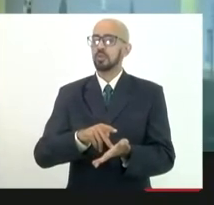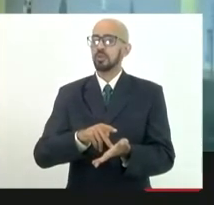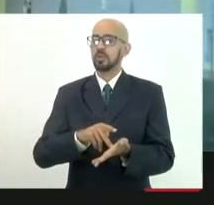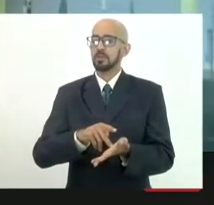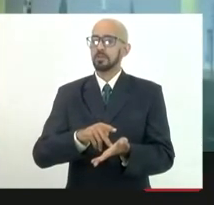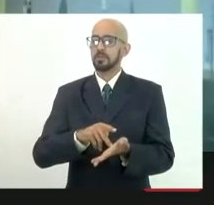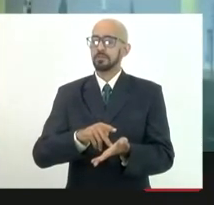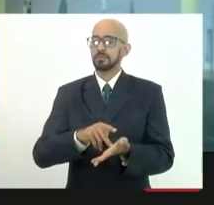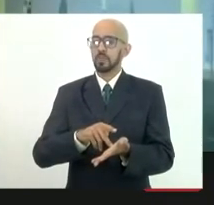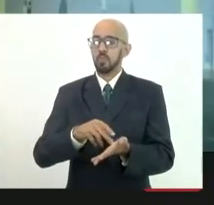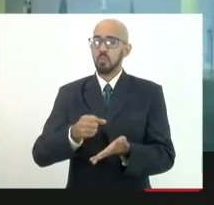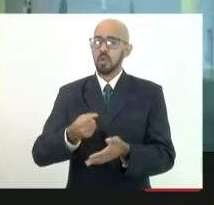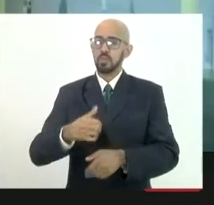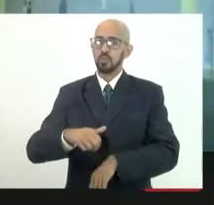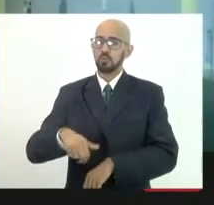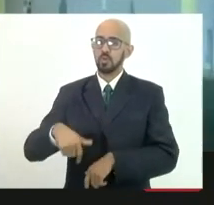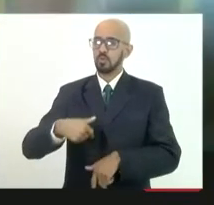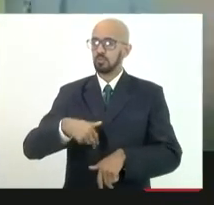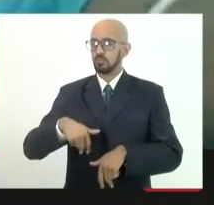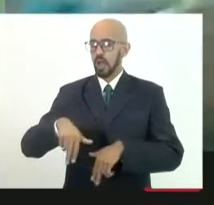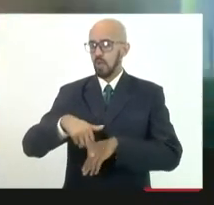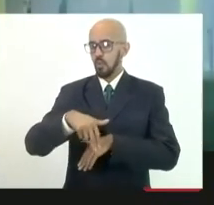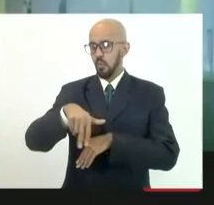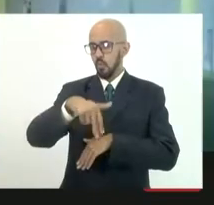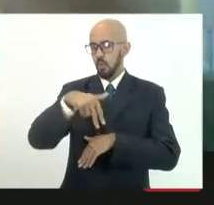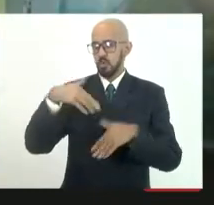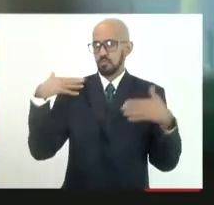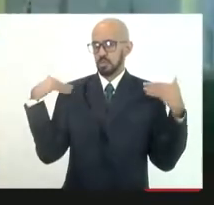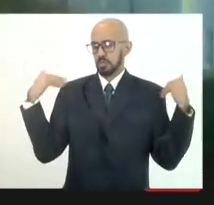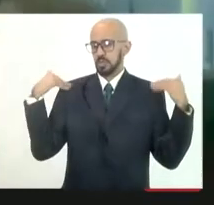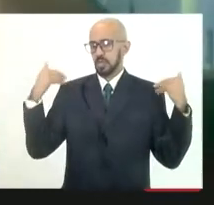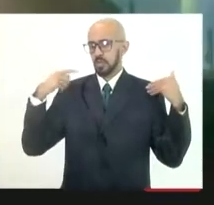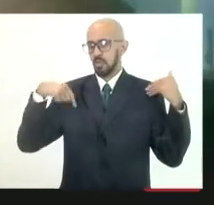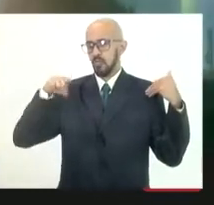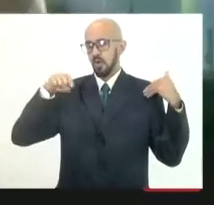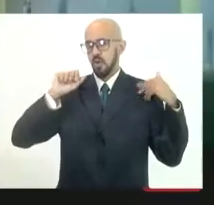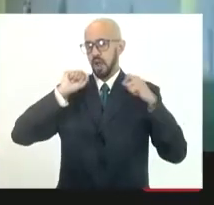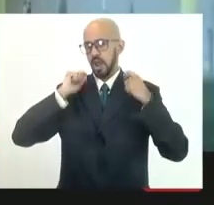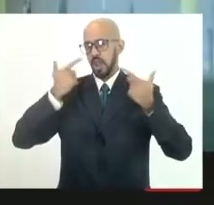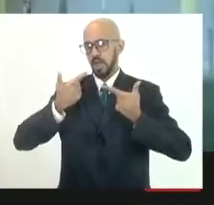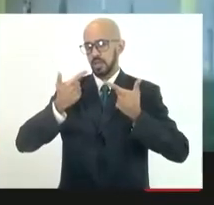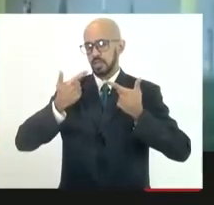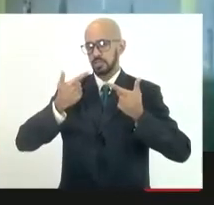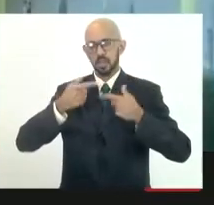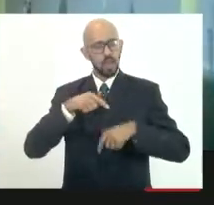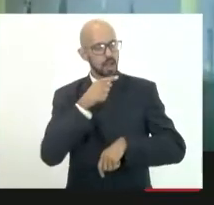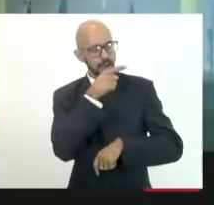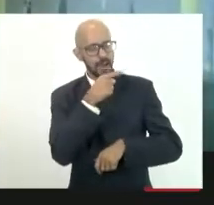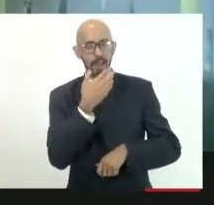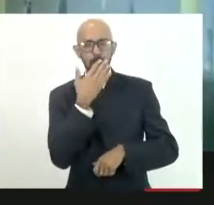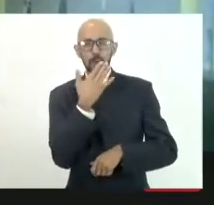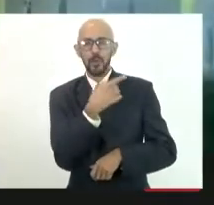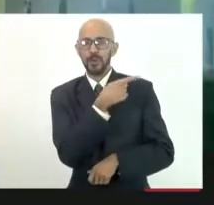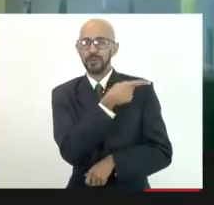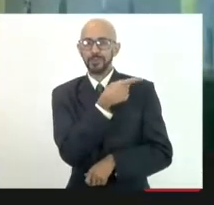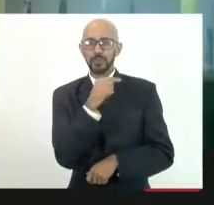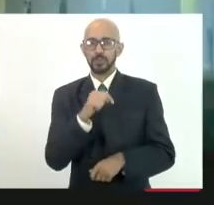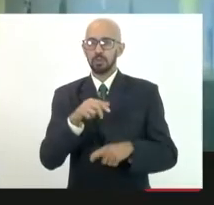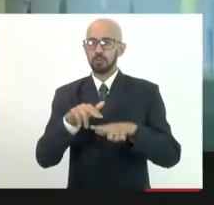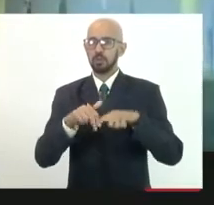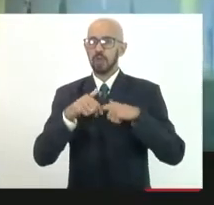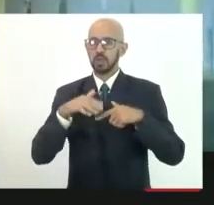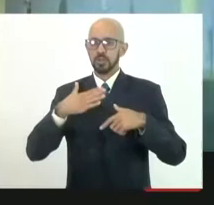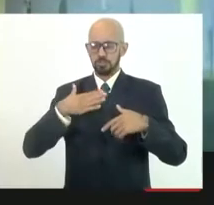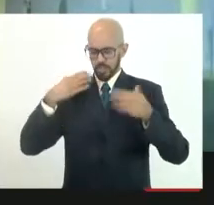Eu, andando na rua, as pessoas, quando eu vou na Leste, quando... lá vem o coloridinho, porque eu ando nas minhas roupas, com a minha